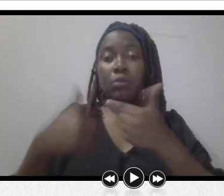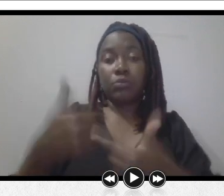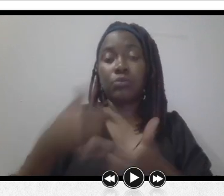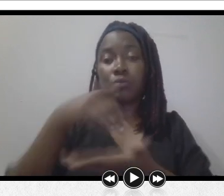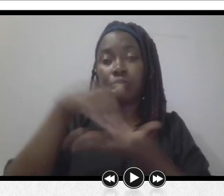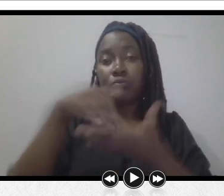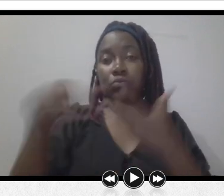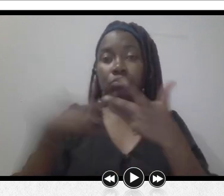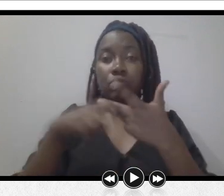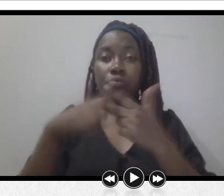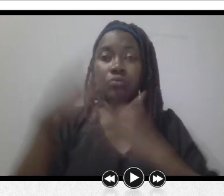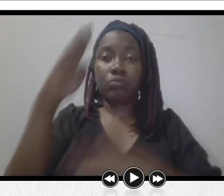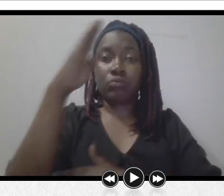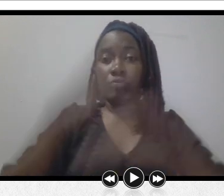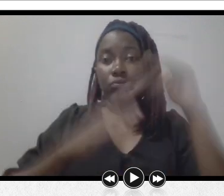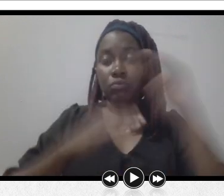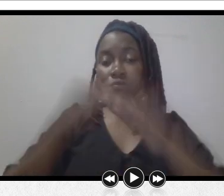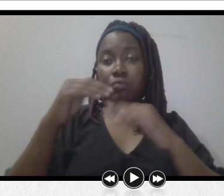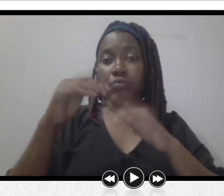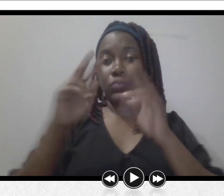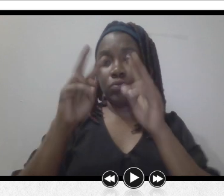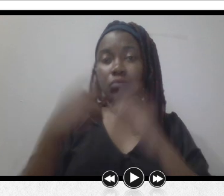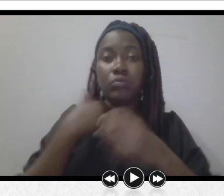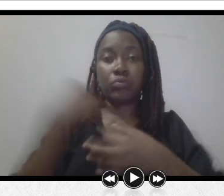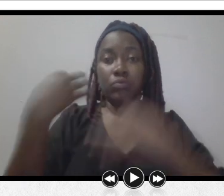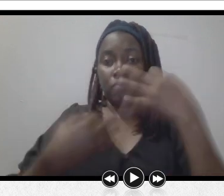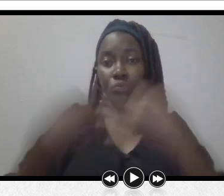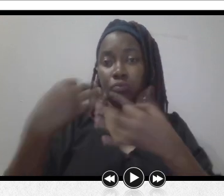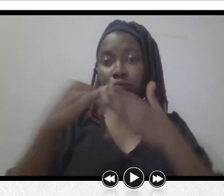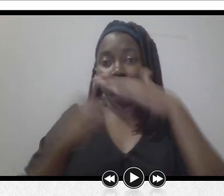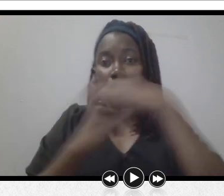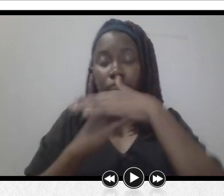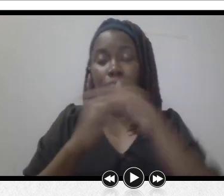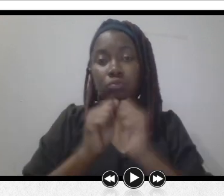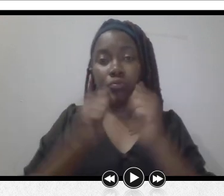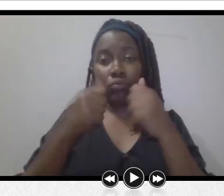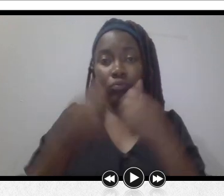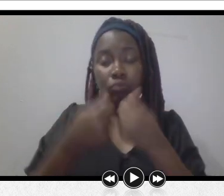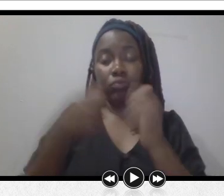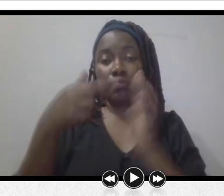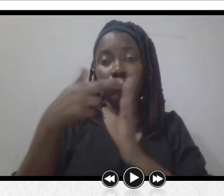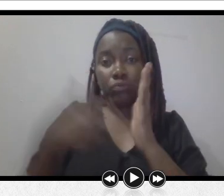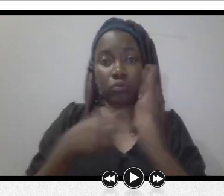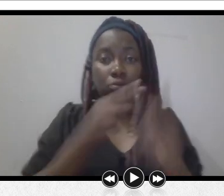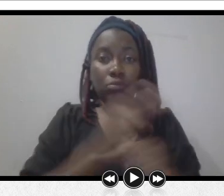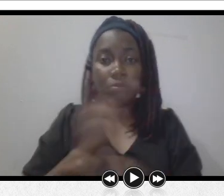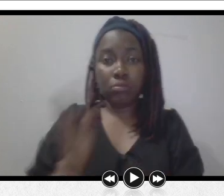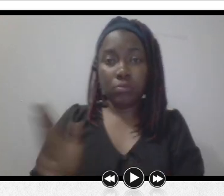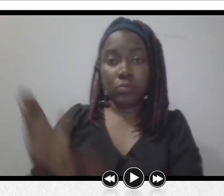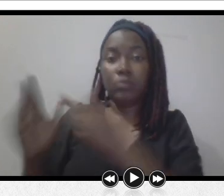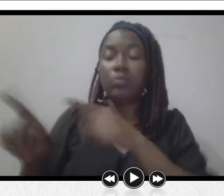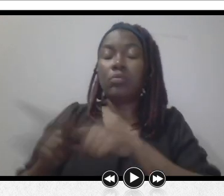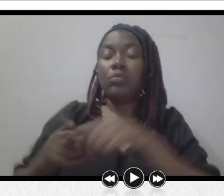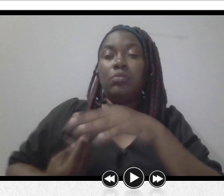Câmara Técnica de Assuntos Jurídicos e Institucionais da Associação Brasileira de Agências de Regulação, a ABAR. Participo